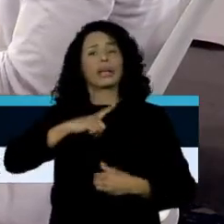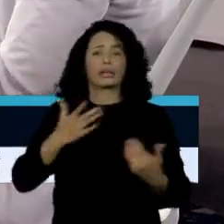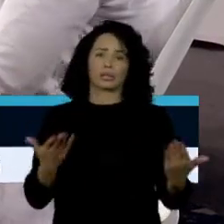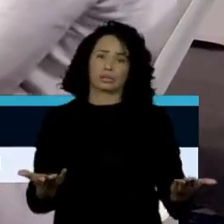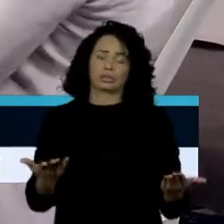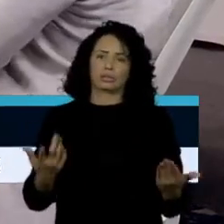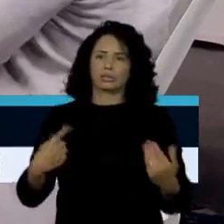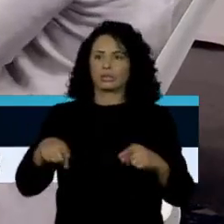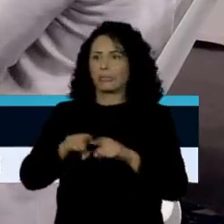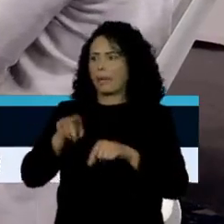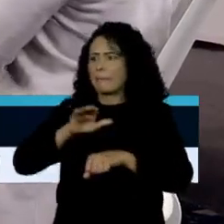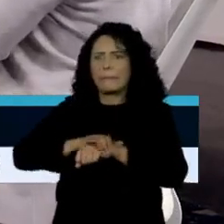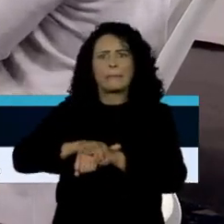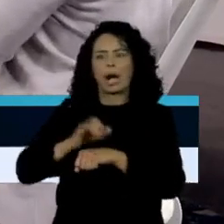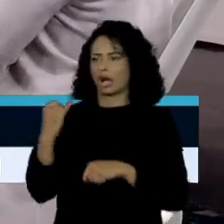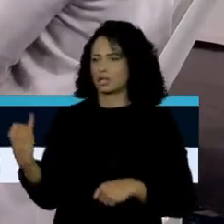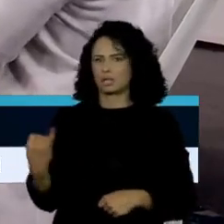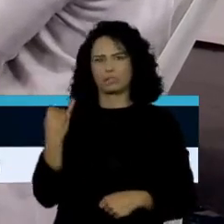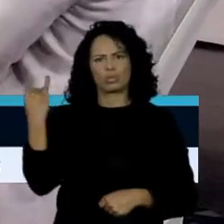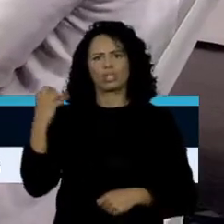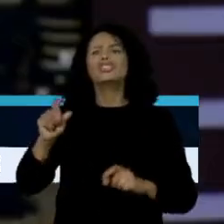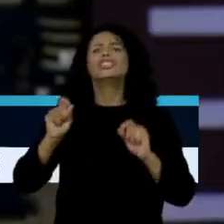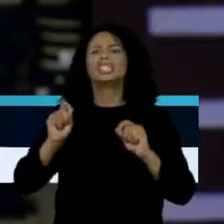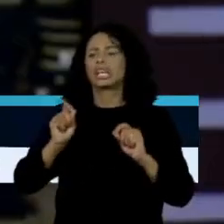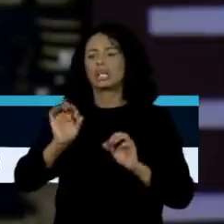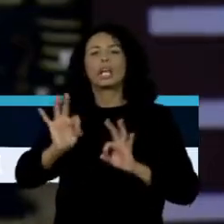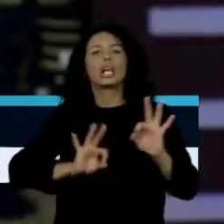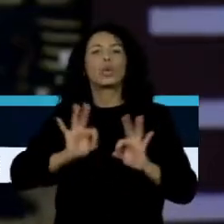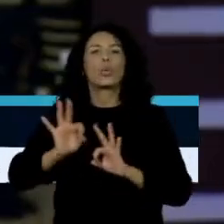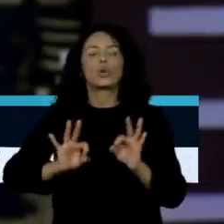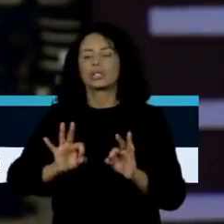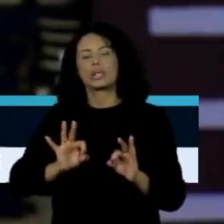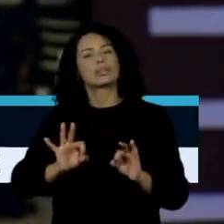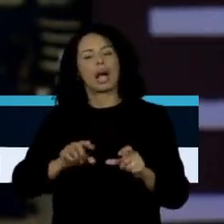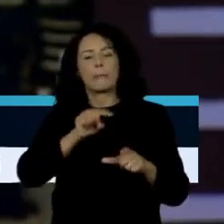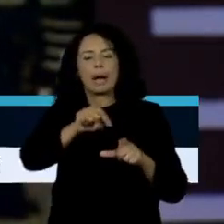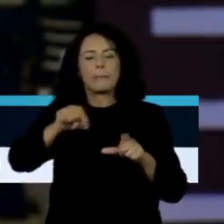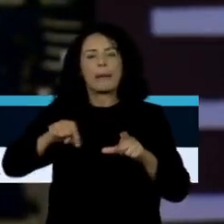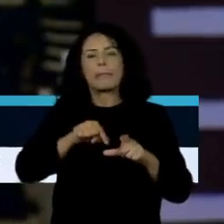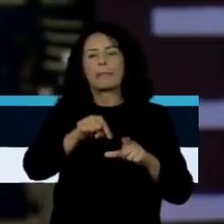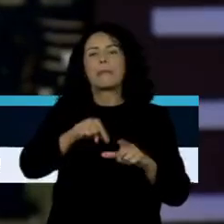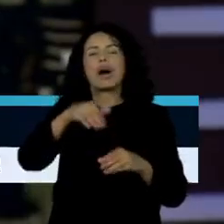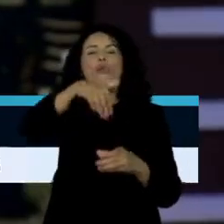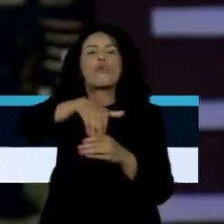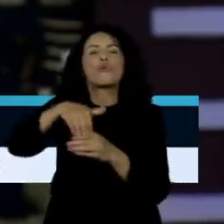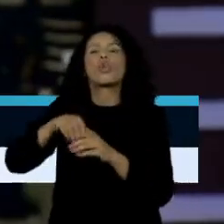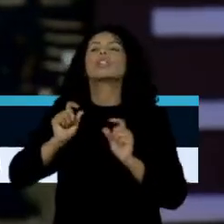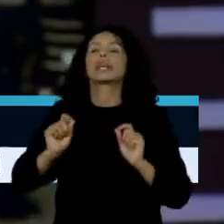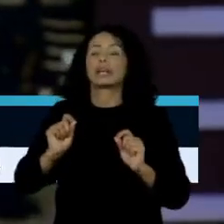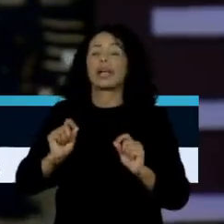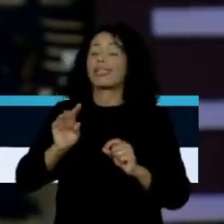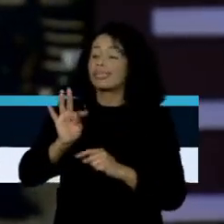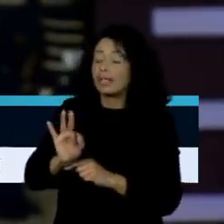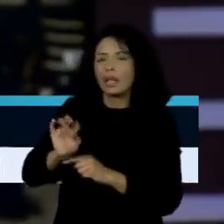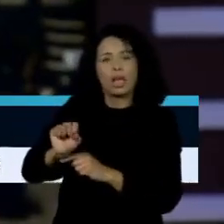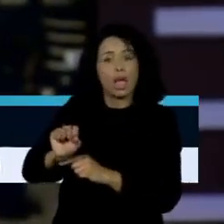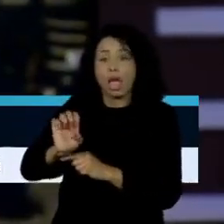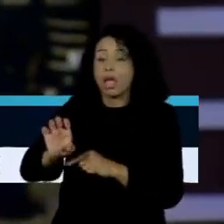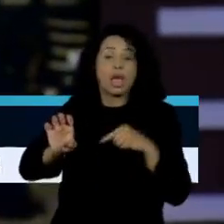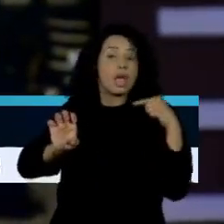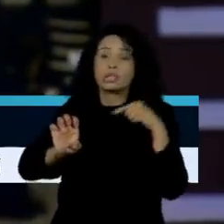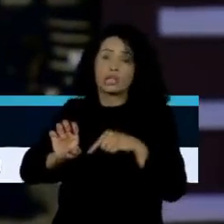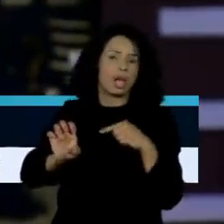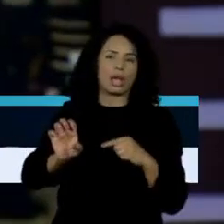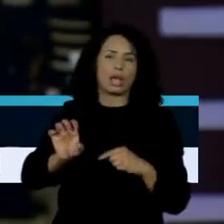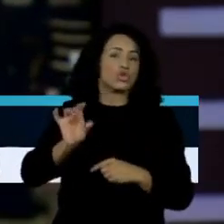e portanto que A quem cabe organizar o processo eleitoral no país é o o Superior Eleitoral O Poder